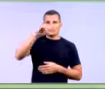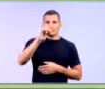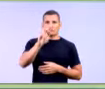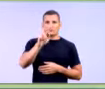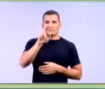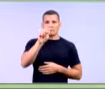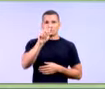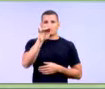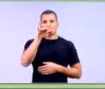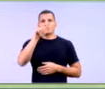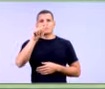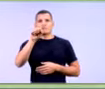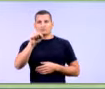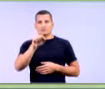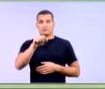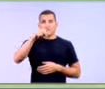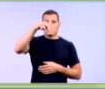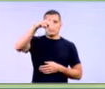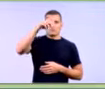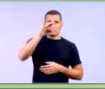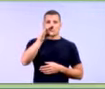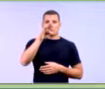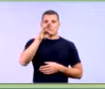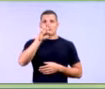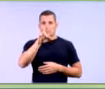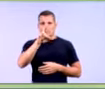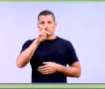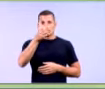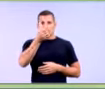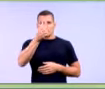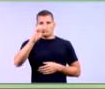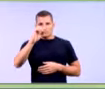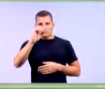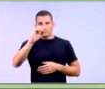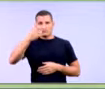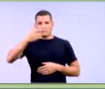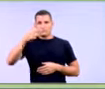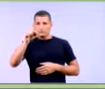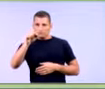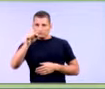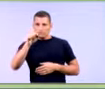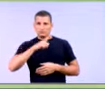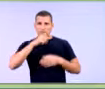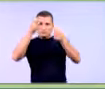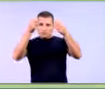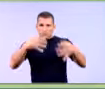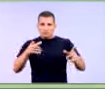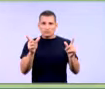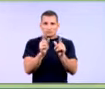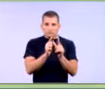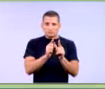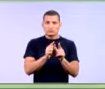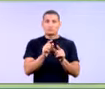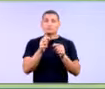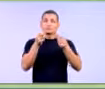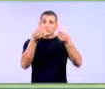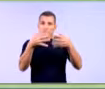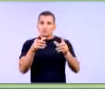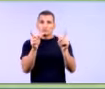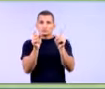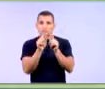E a NBR 6028, que fala sobre o resumo, diz o seguinte, que o resumo é